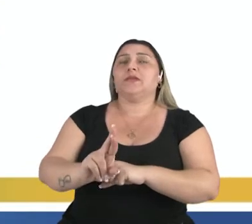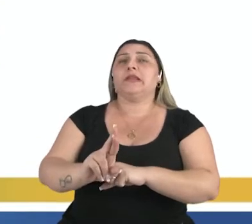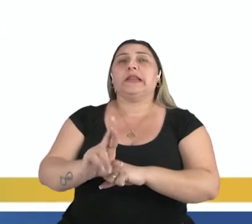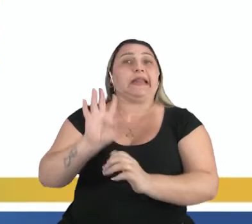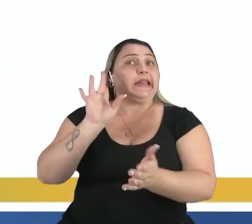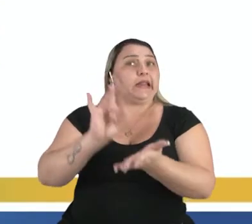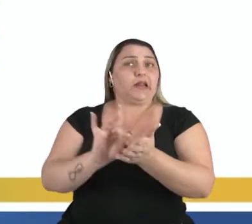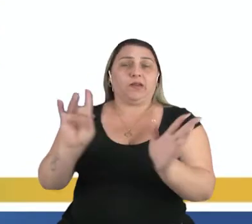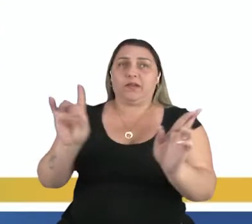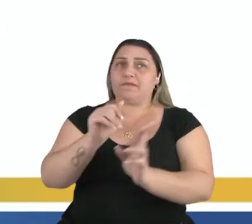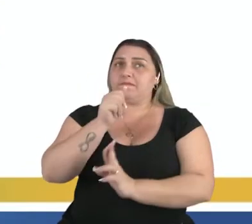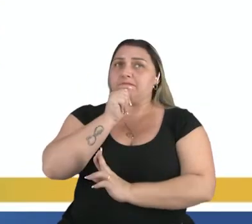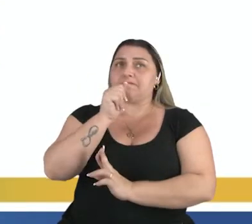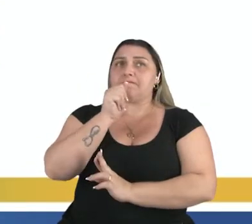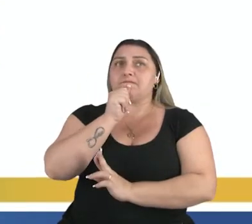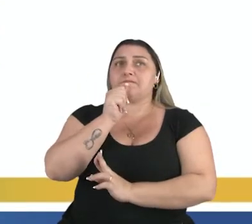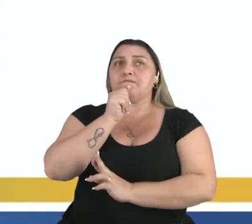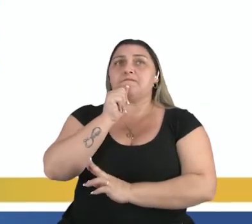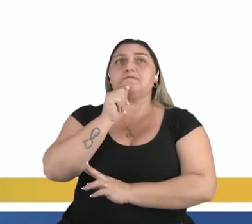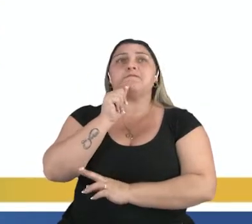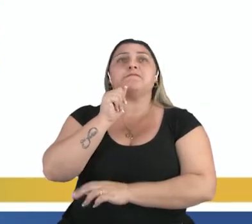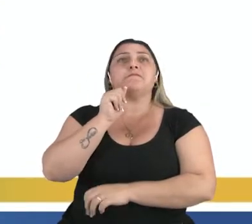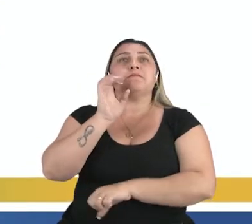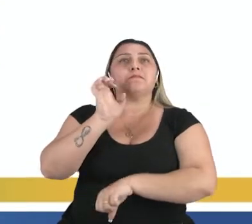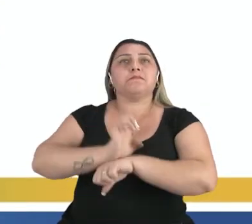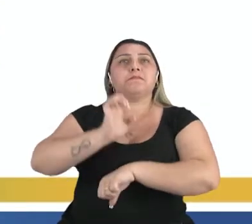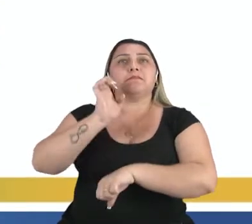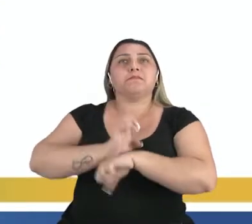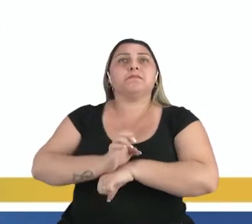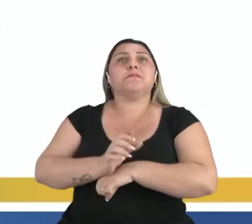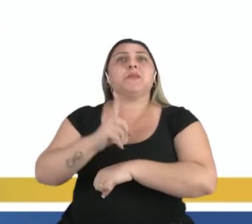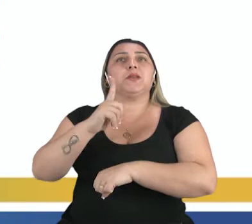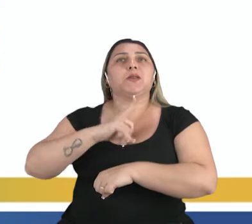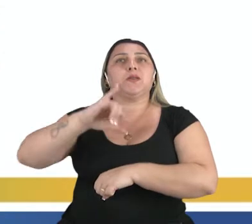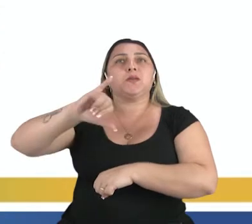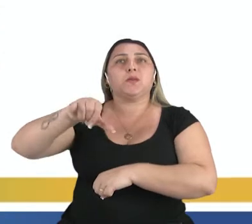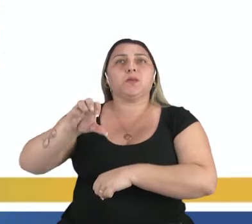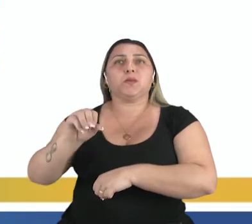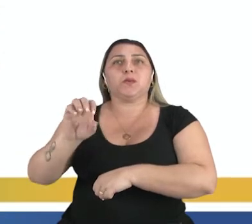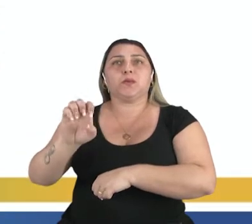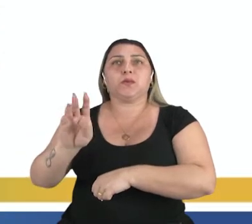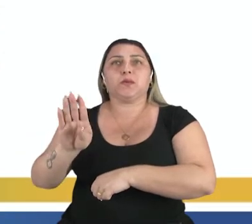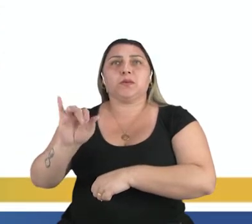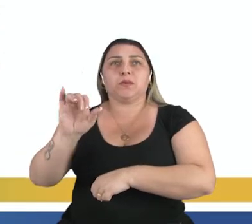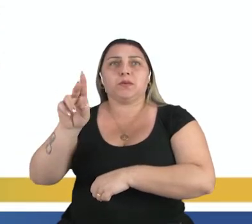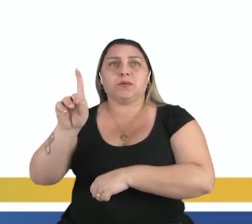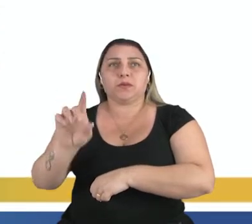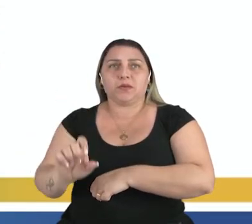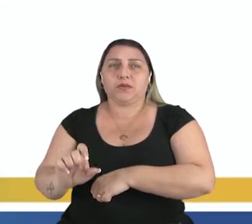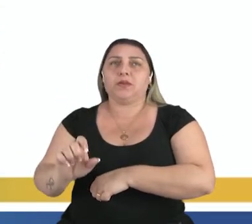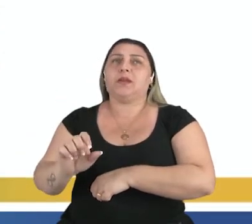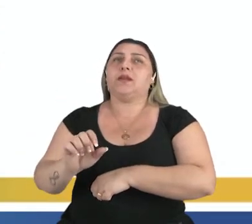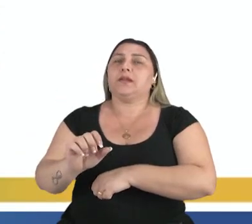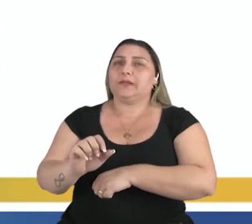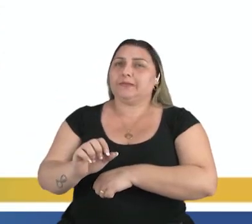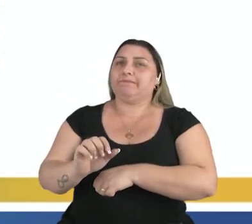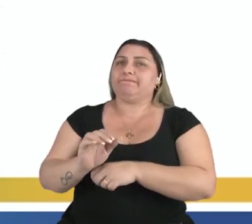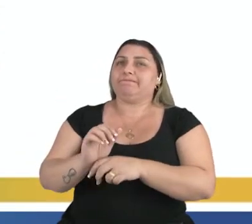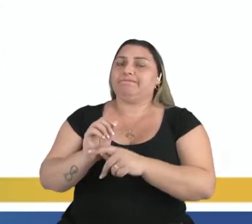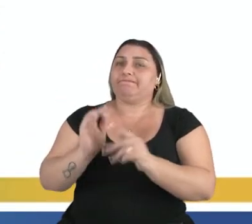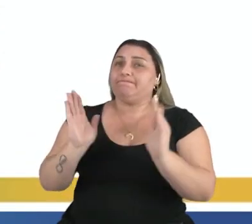resultados parciais favoráveis em estados nos quais a corrida contra John Biden estava